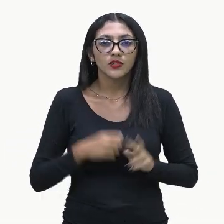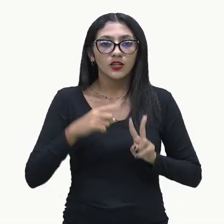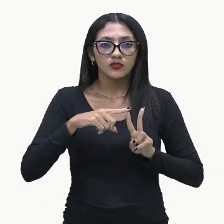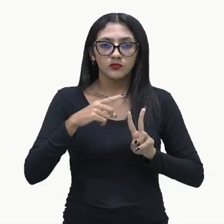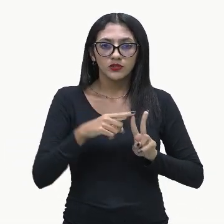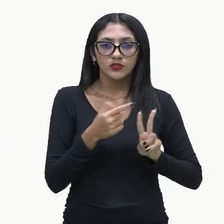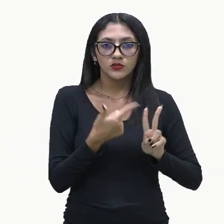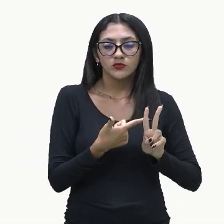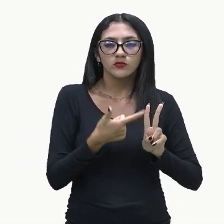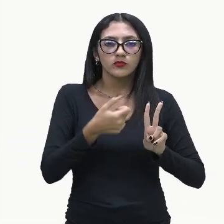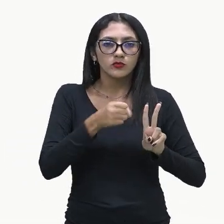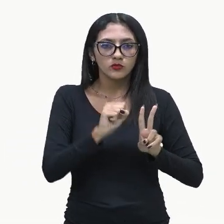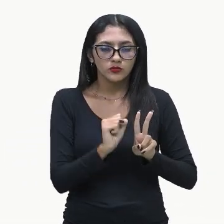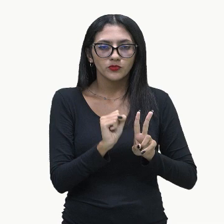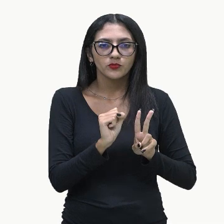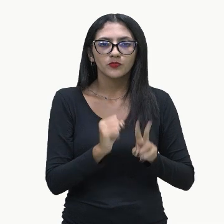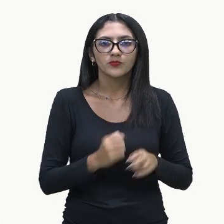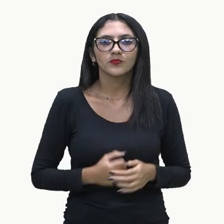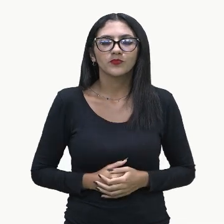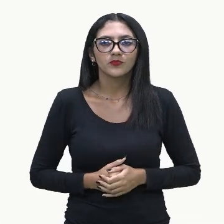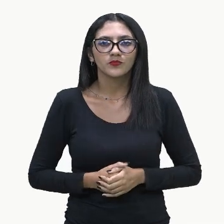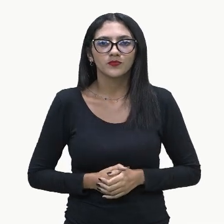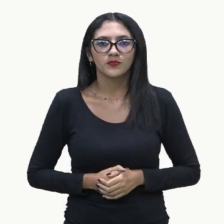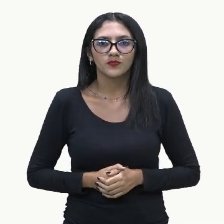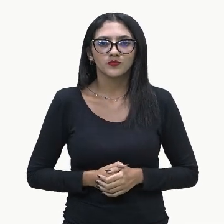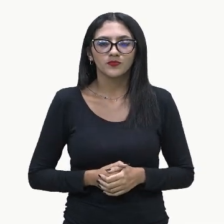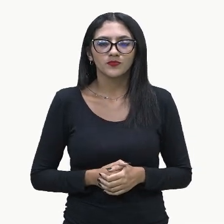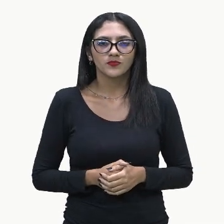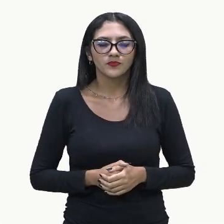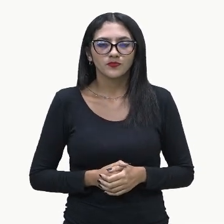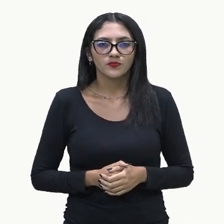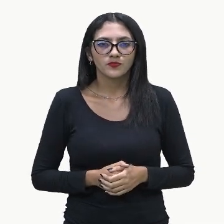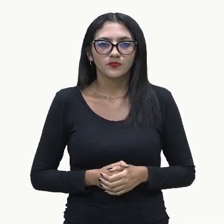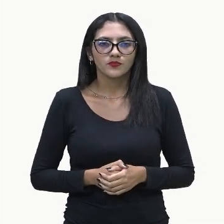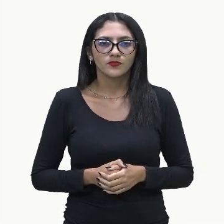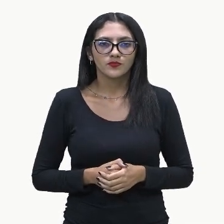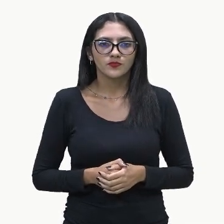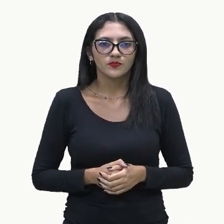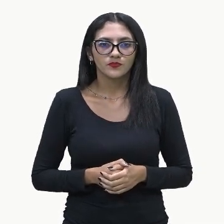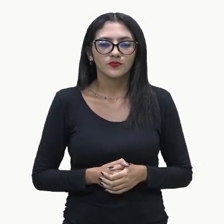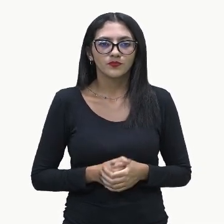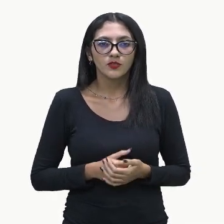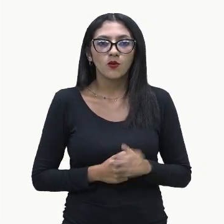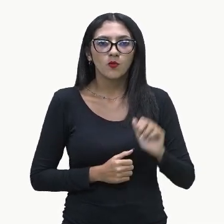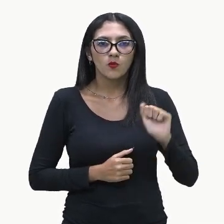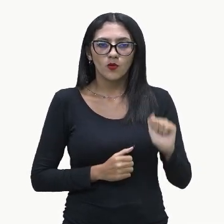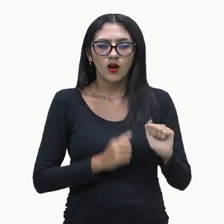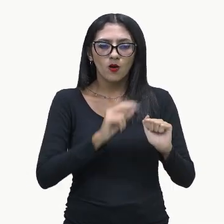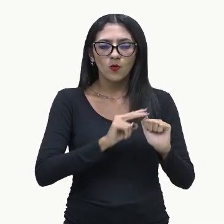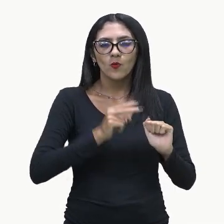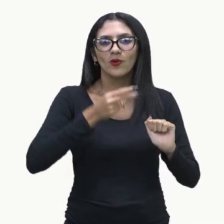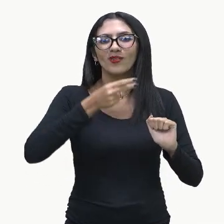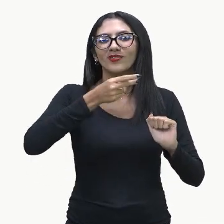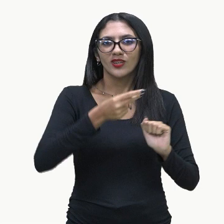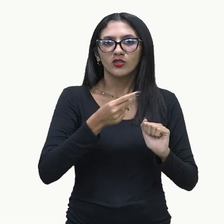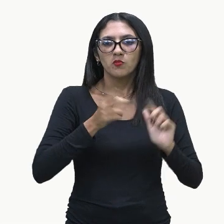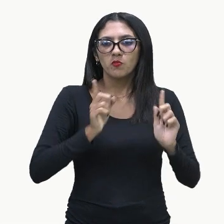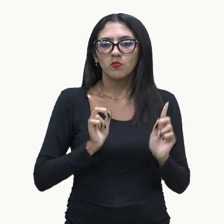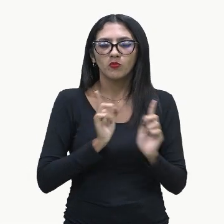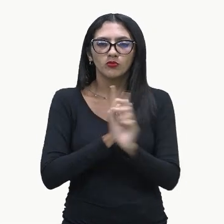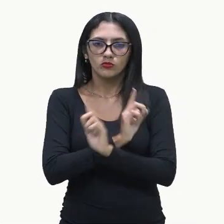de 28. Tá bom? Então, o A ao quadrado de potência passa na forma